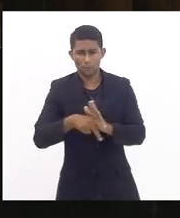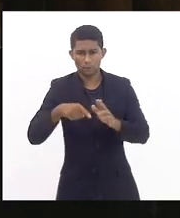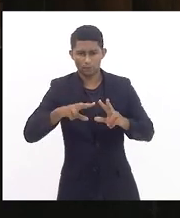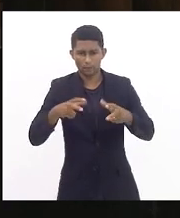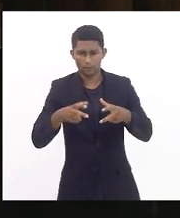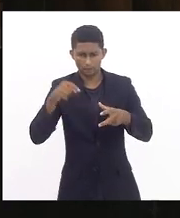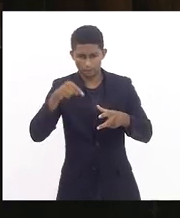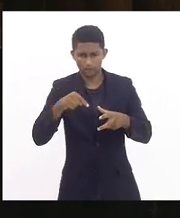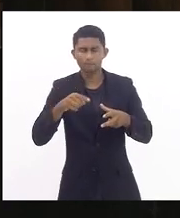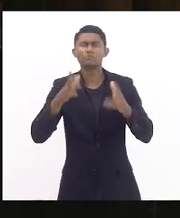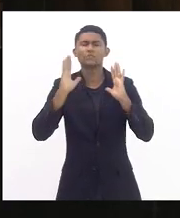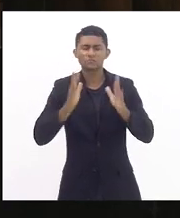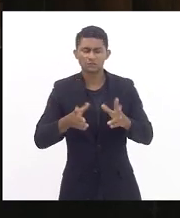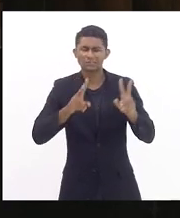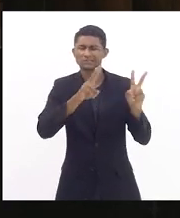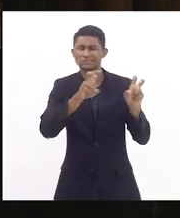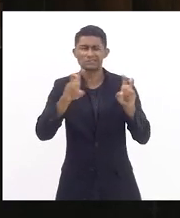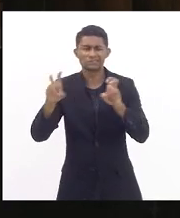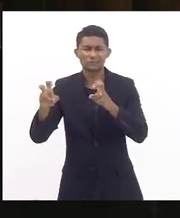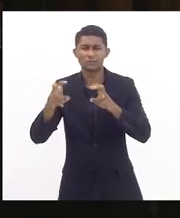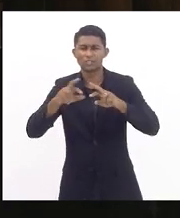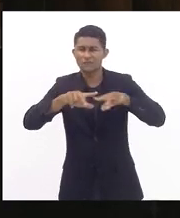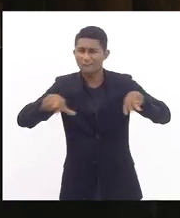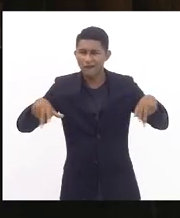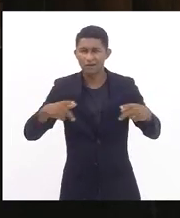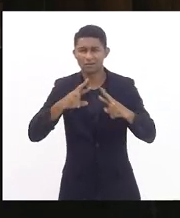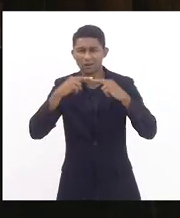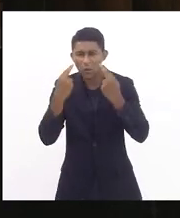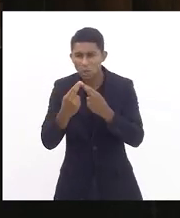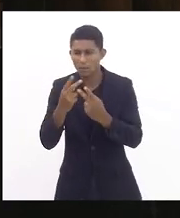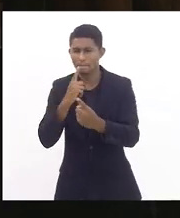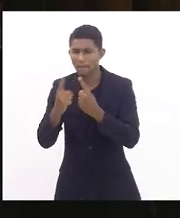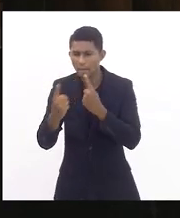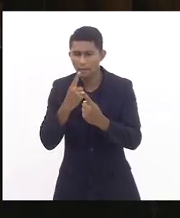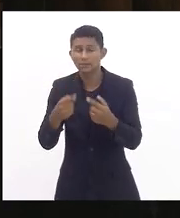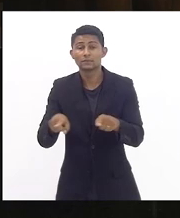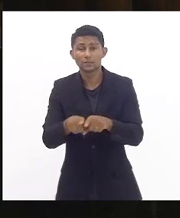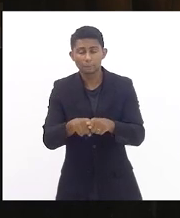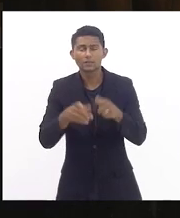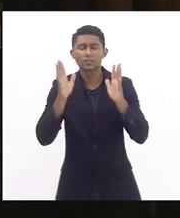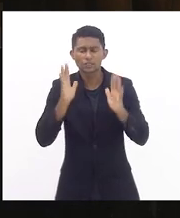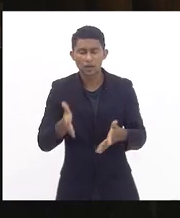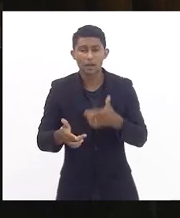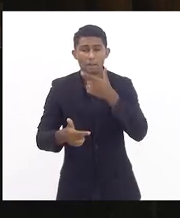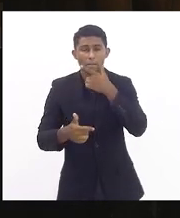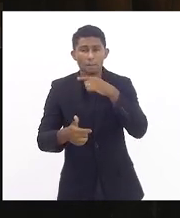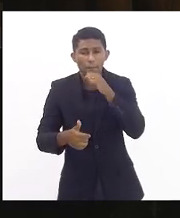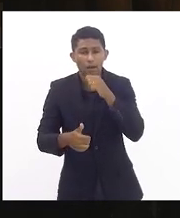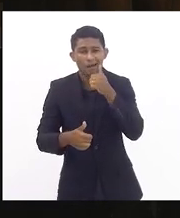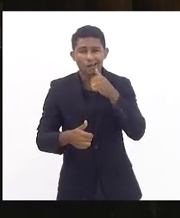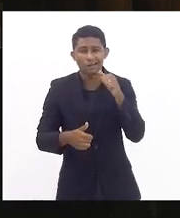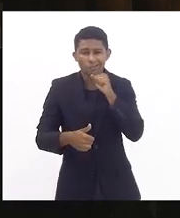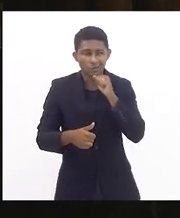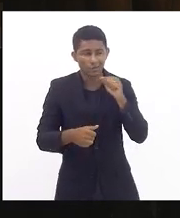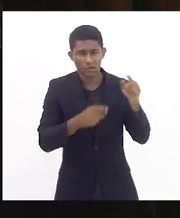assuntos nessa comissão e já também recebemos vários pais relatando a respeito